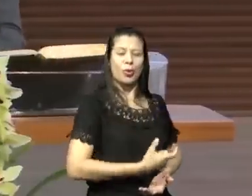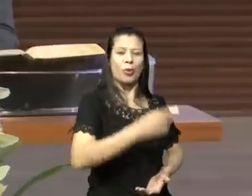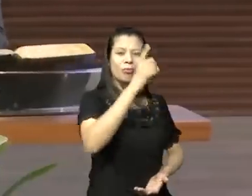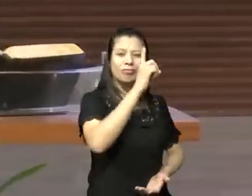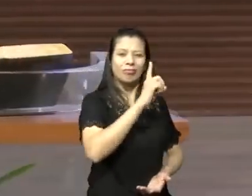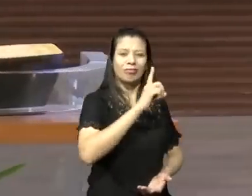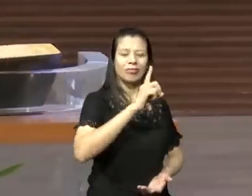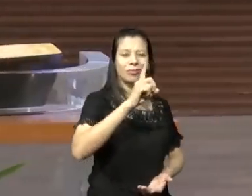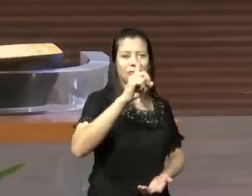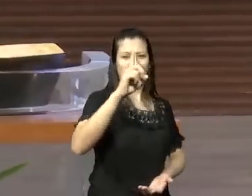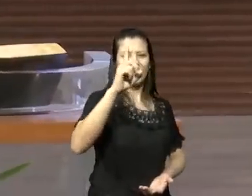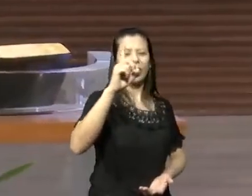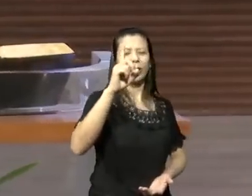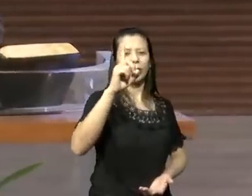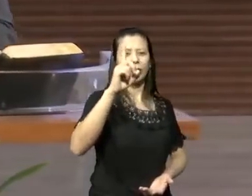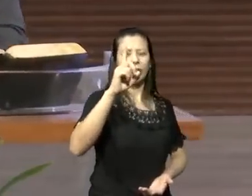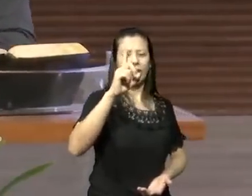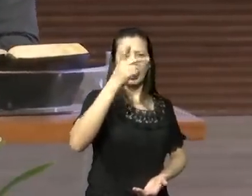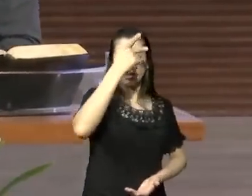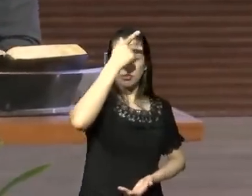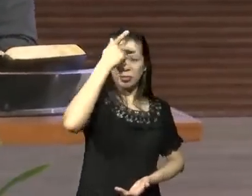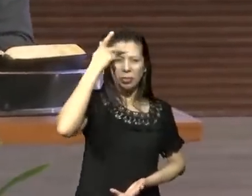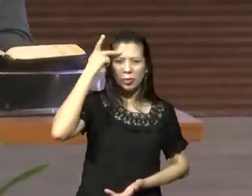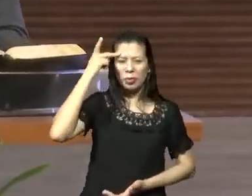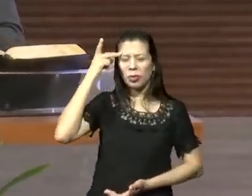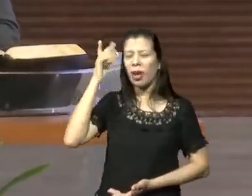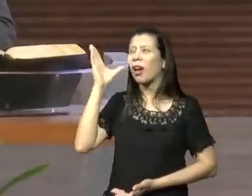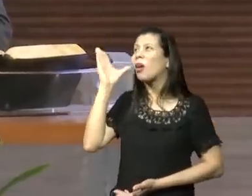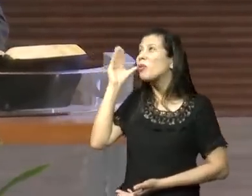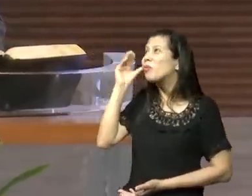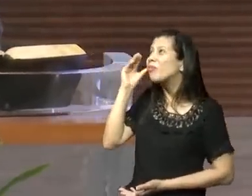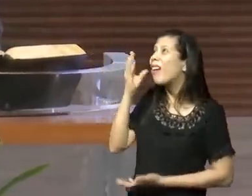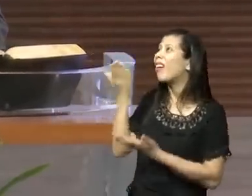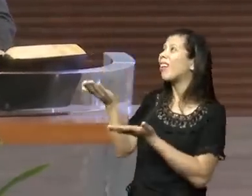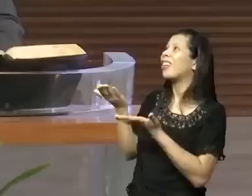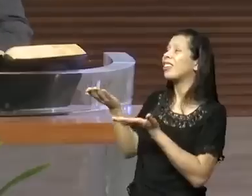tu irmãos queridos Jesus responde